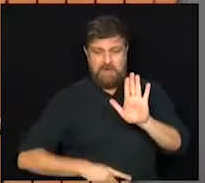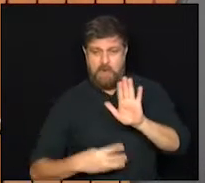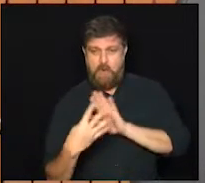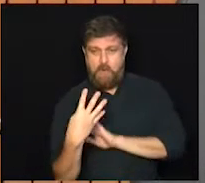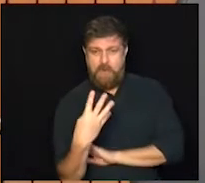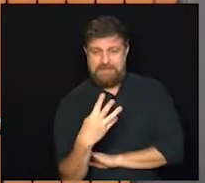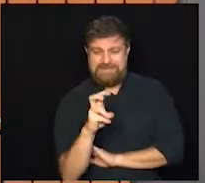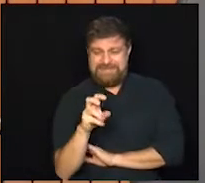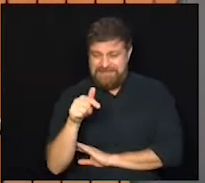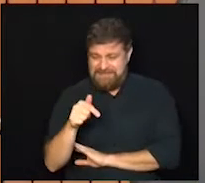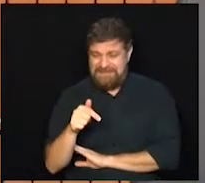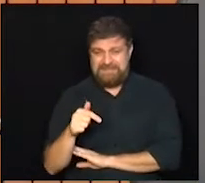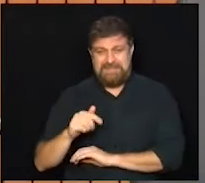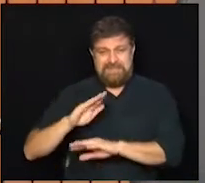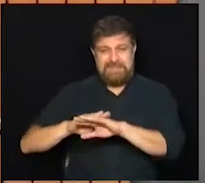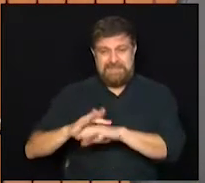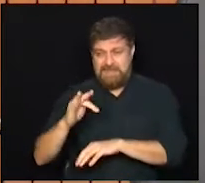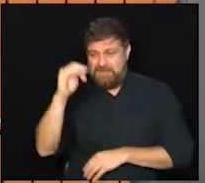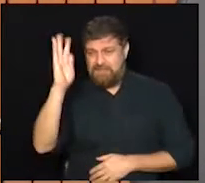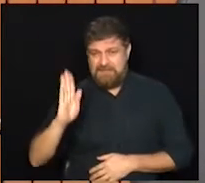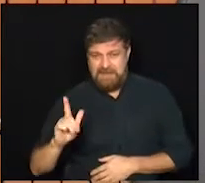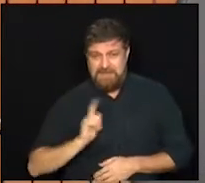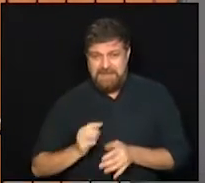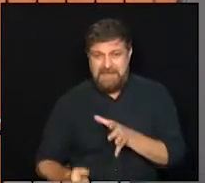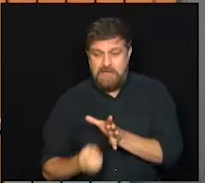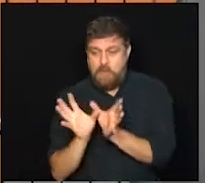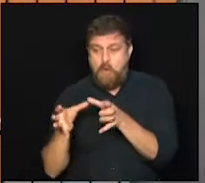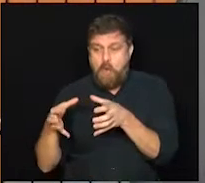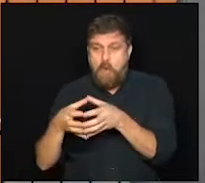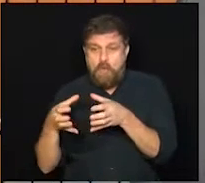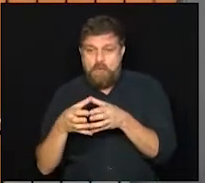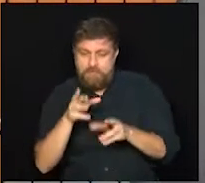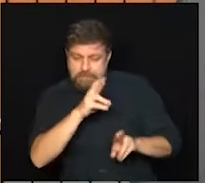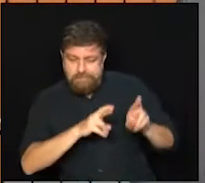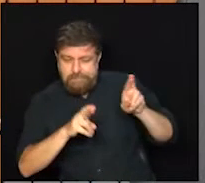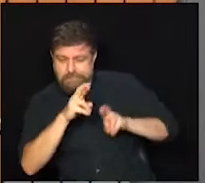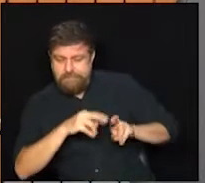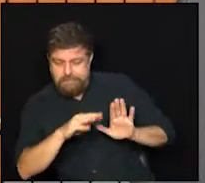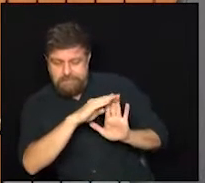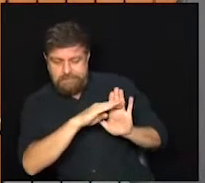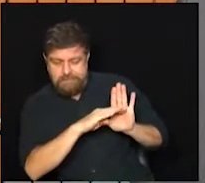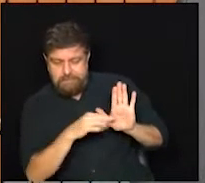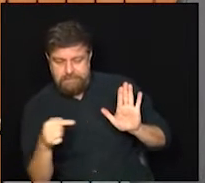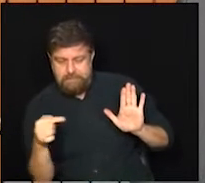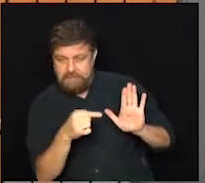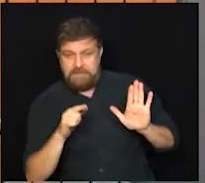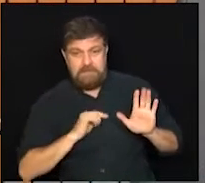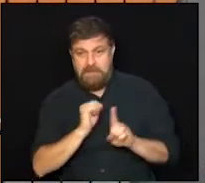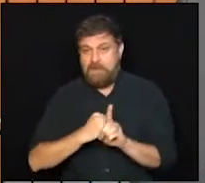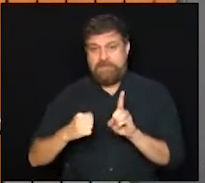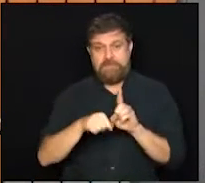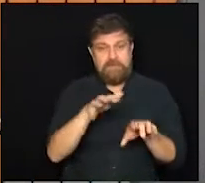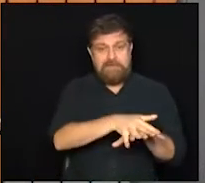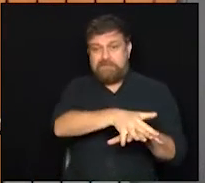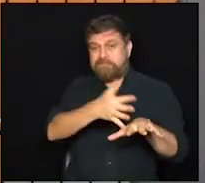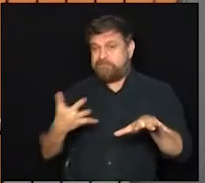457 do Governo Federal, que instituiu um grupo de trabalho revisor do plano sem a sociedade civil. É a